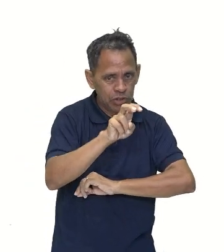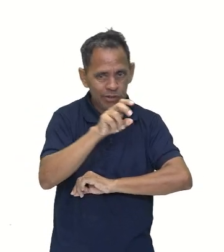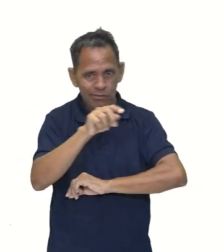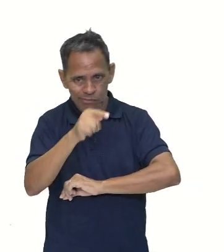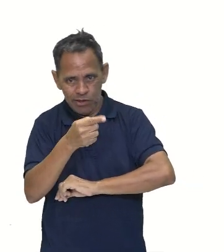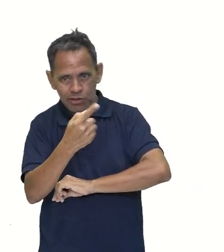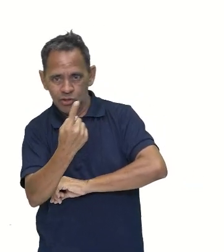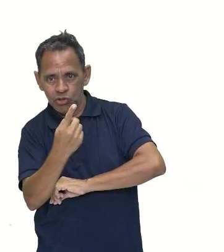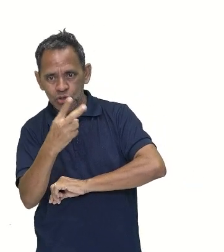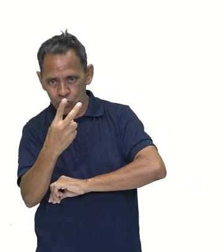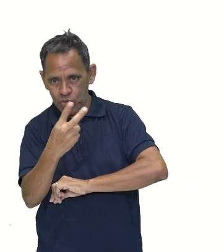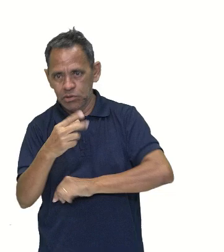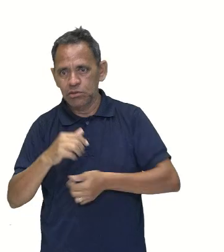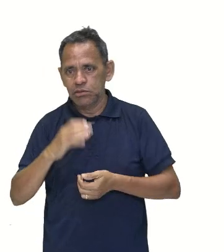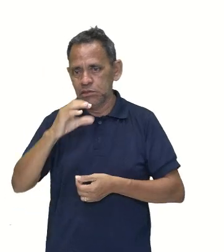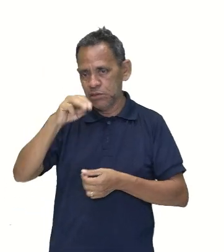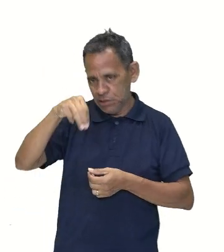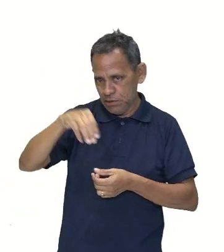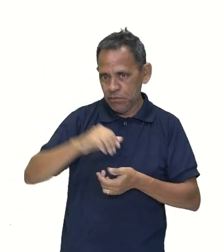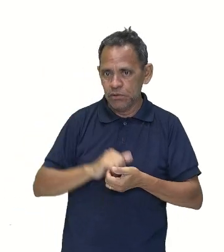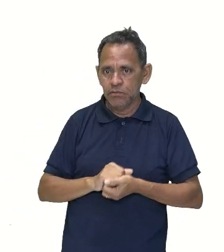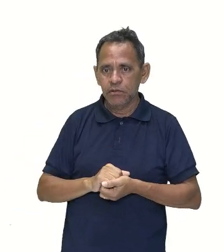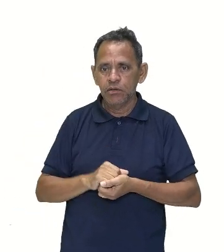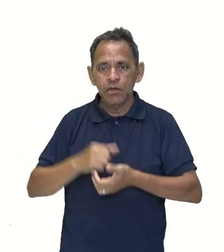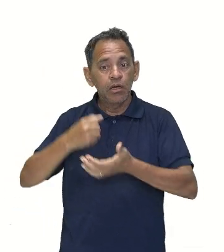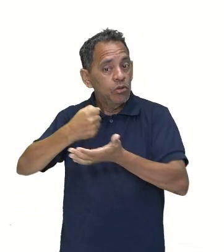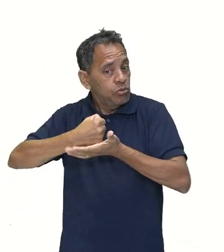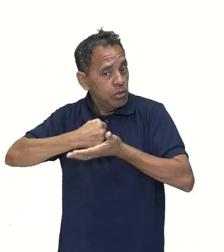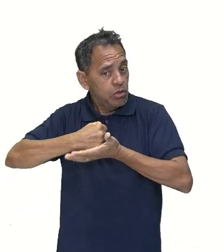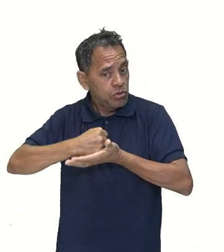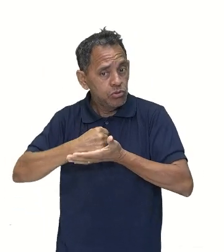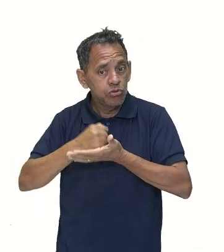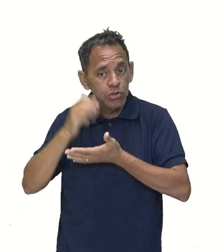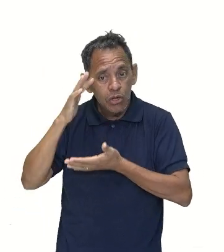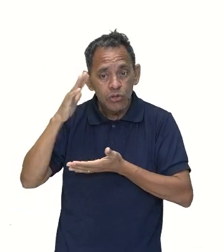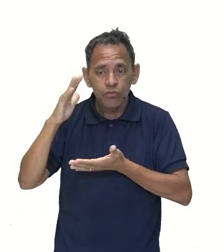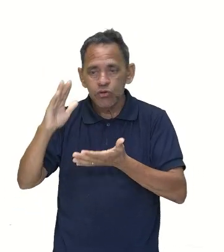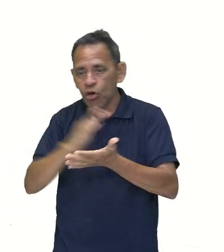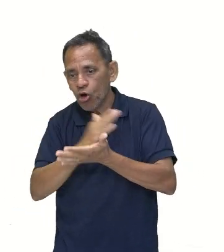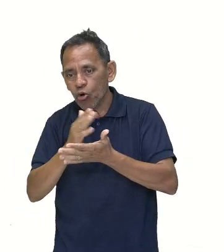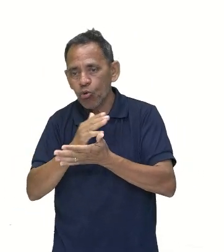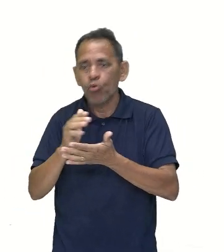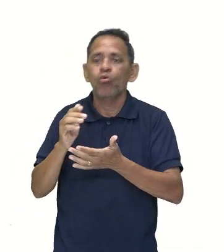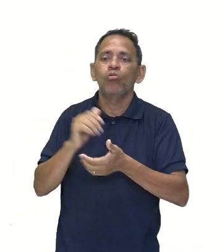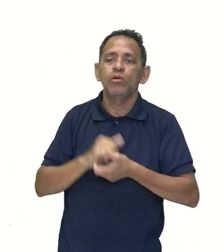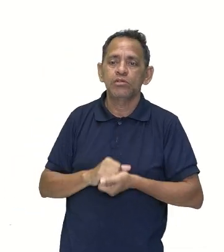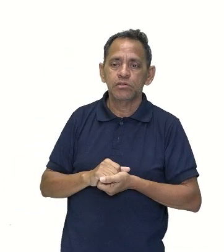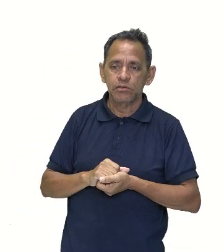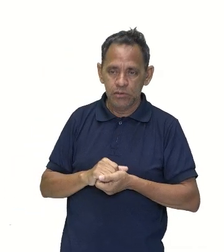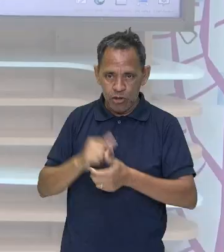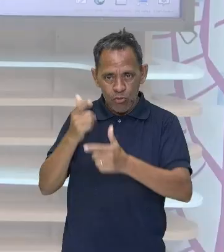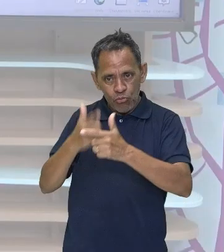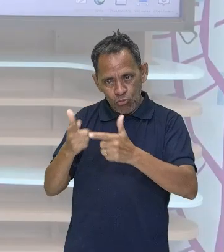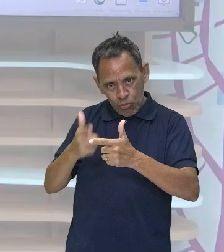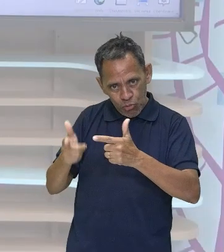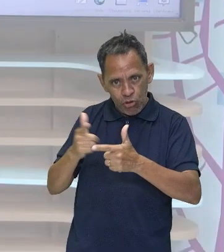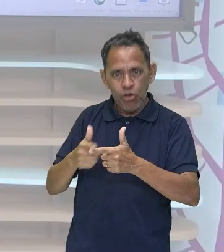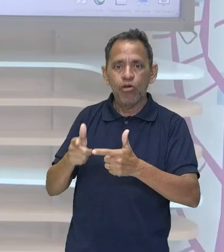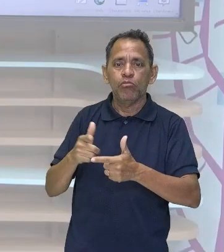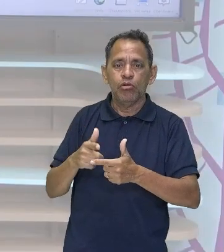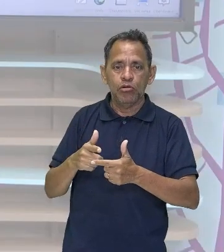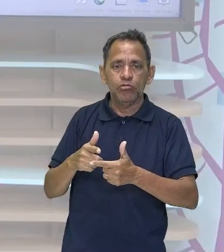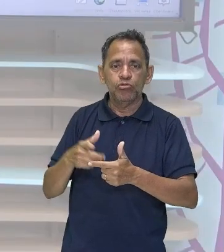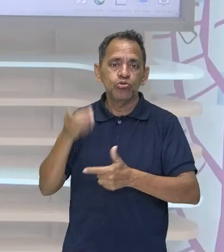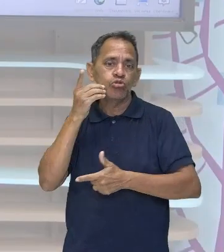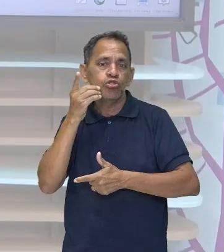Tá? Isso aí, pessoal, ajuda a gente a resolver alguns probleminhas do dia a dia. Vamos imaginar que